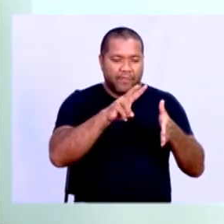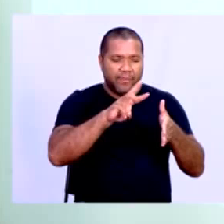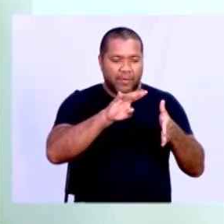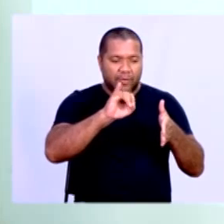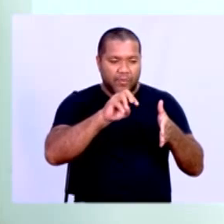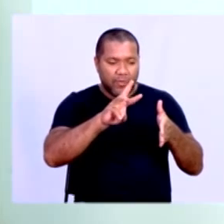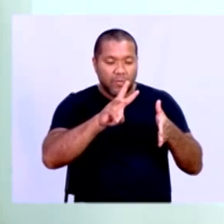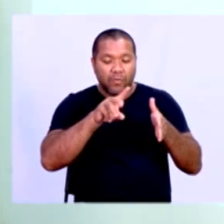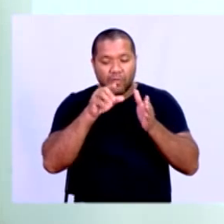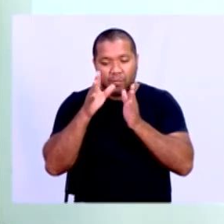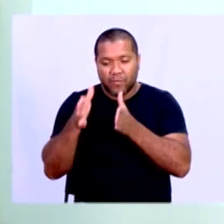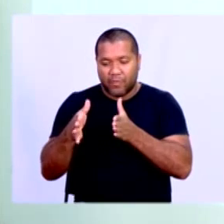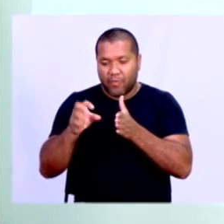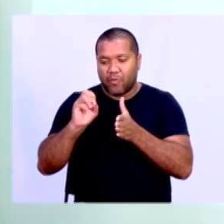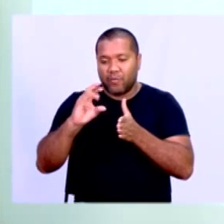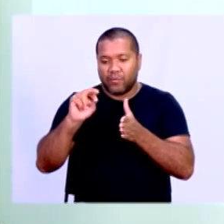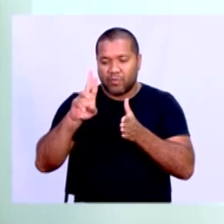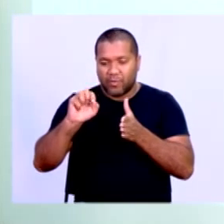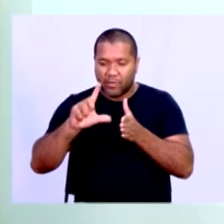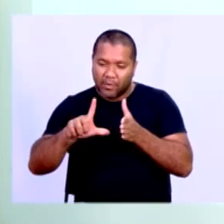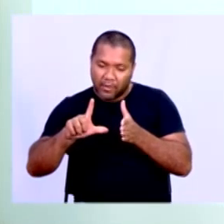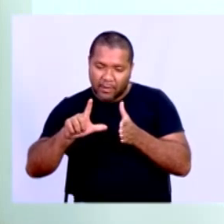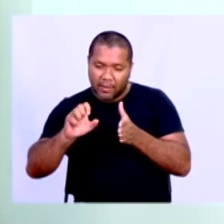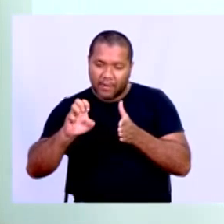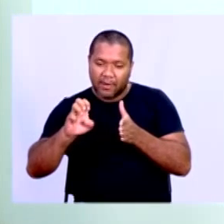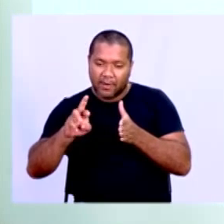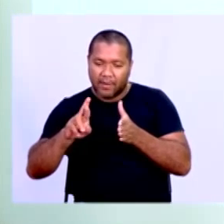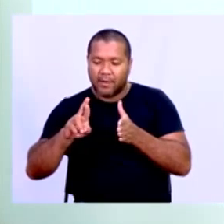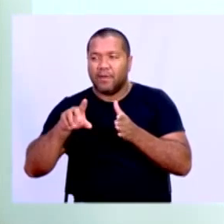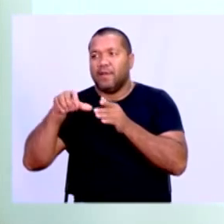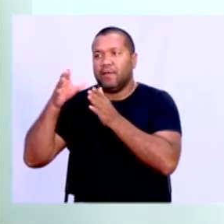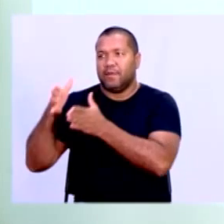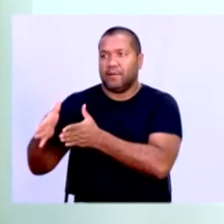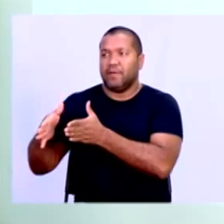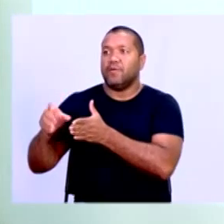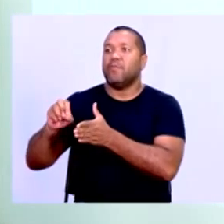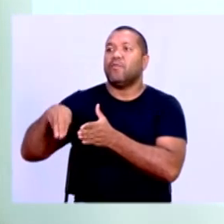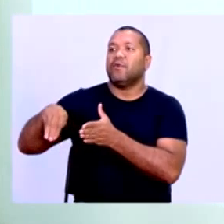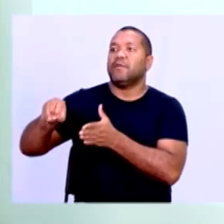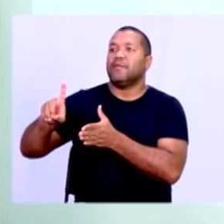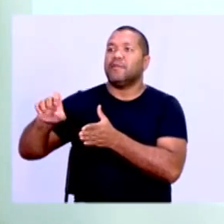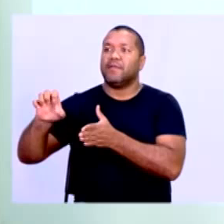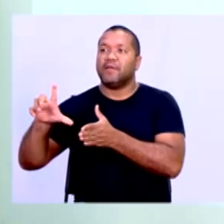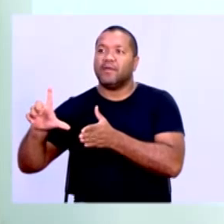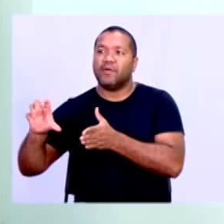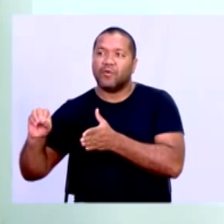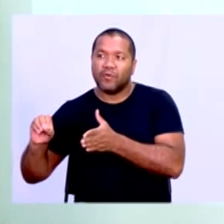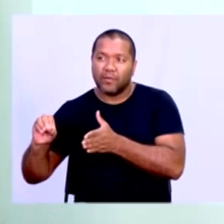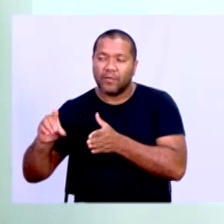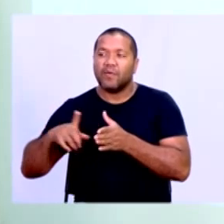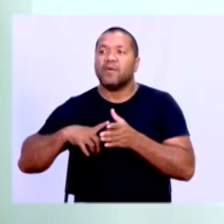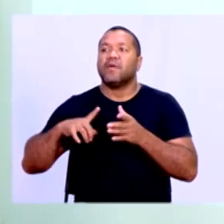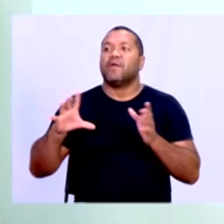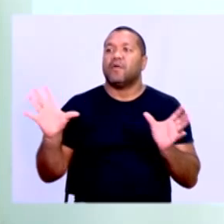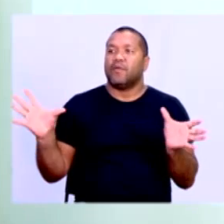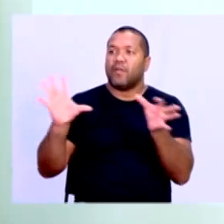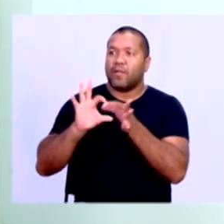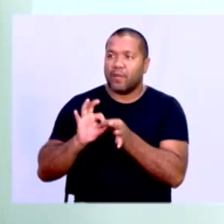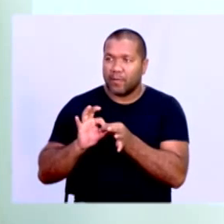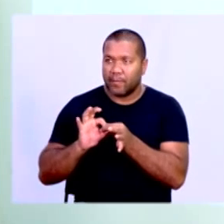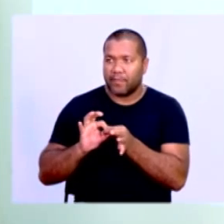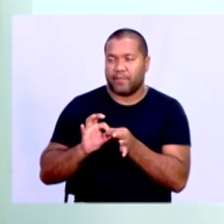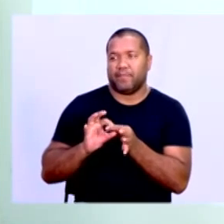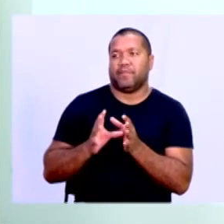um controlador que controla para onde eu vou enviar os dados, e eu tenho um modelo que é onde eu consumo meus dados, onde